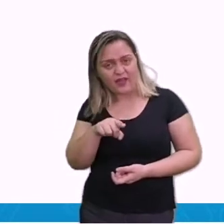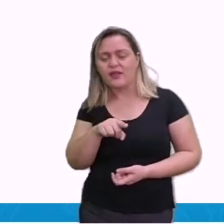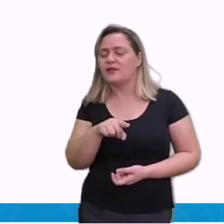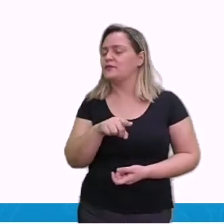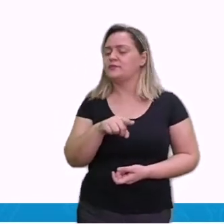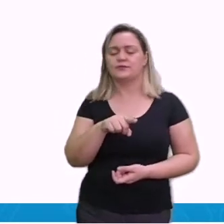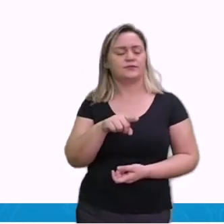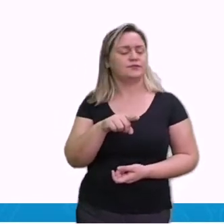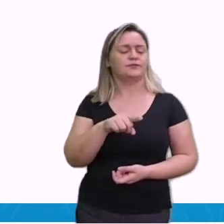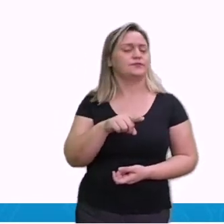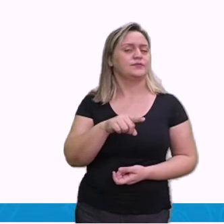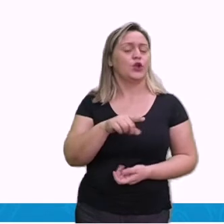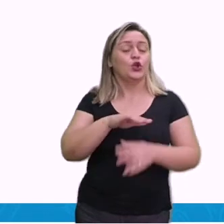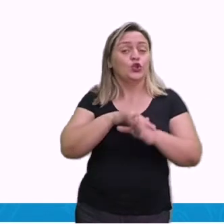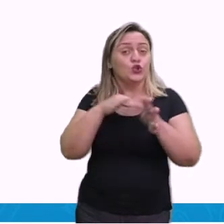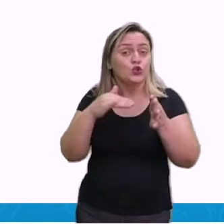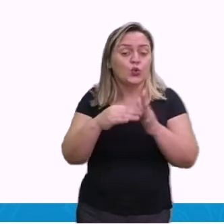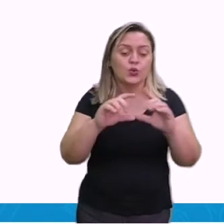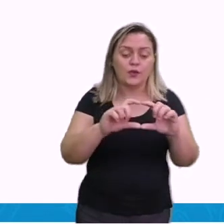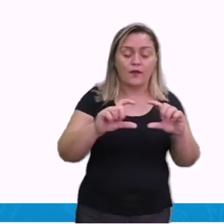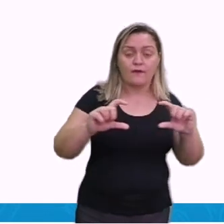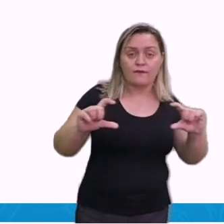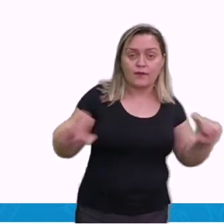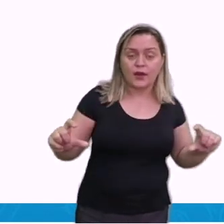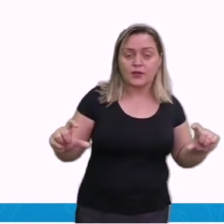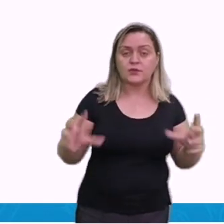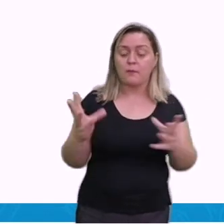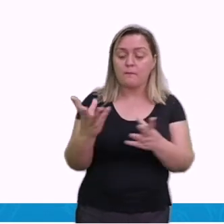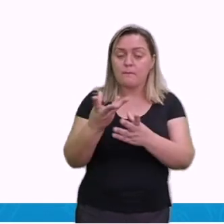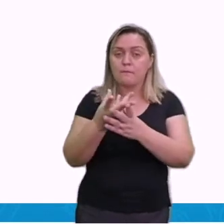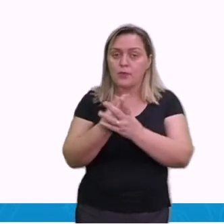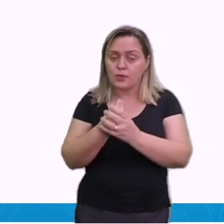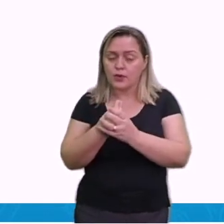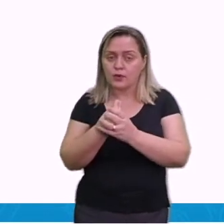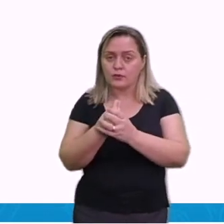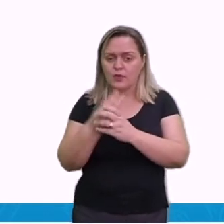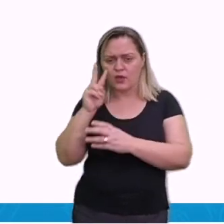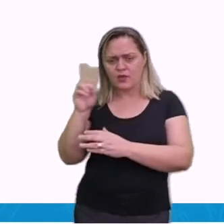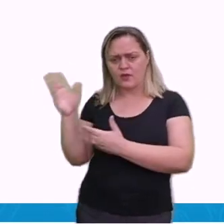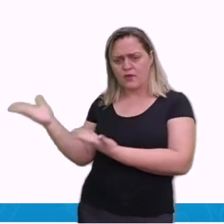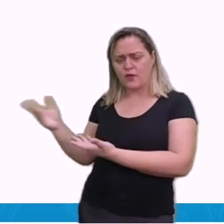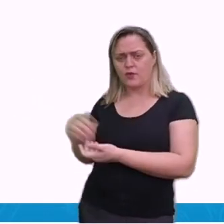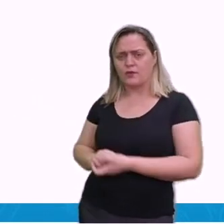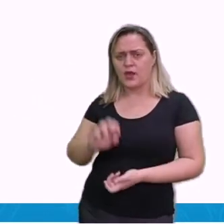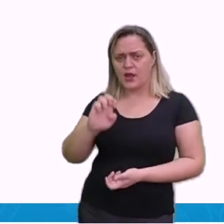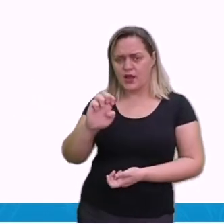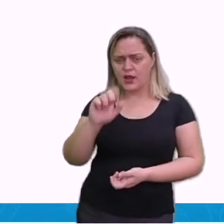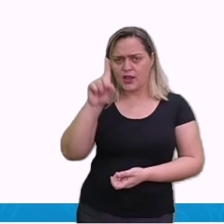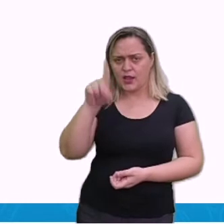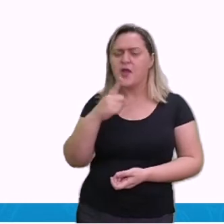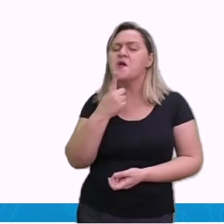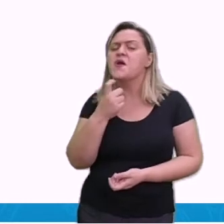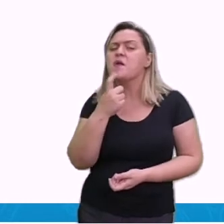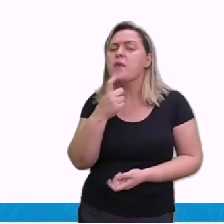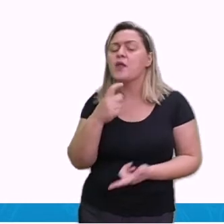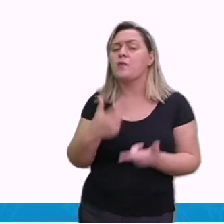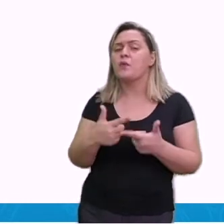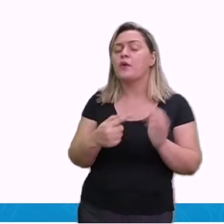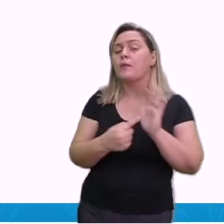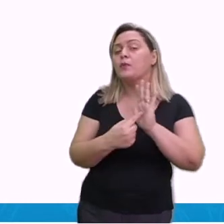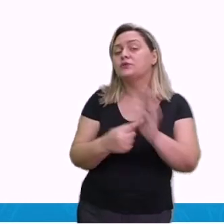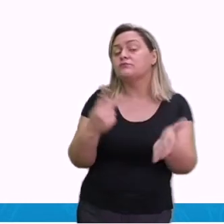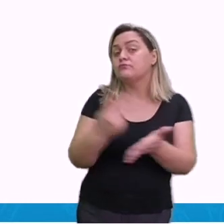fiz um sinal com uma mãozinha dizendo opa, opa, opa, para por aí. Isso não está legal. Se eu usei a palavra